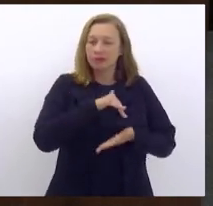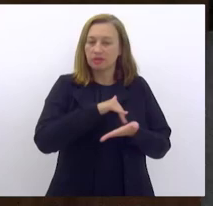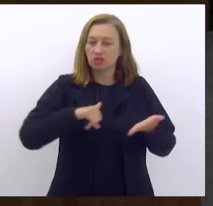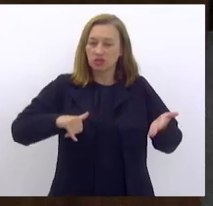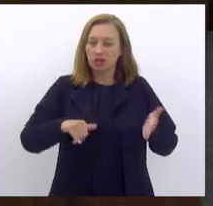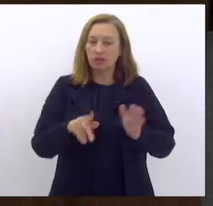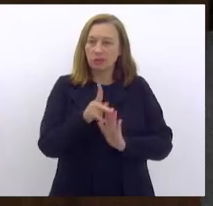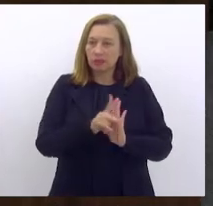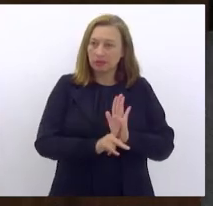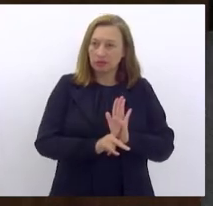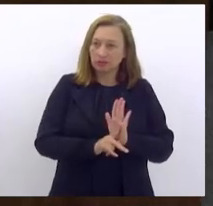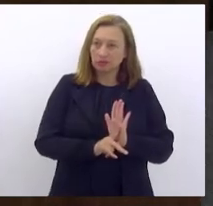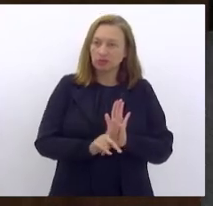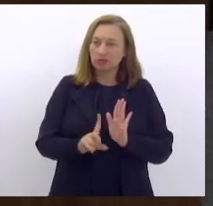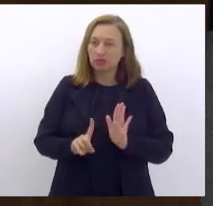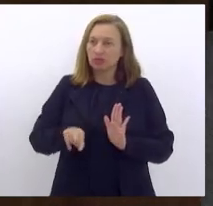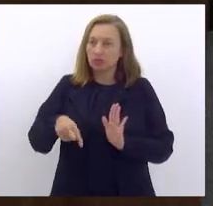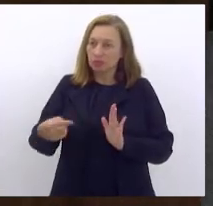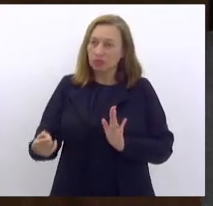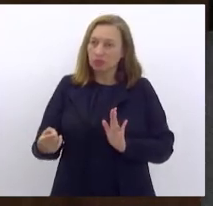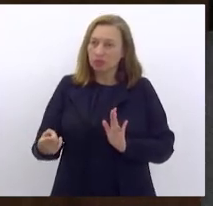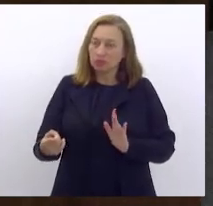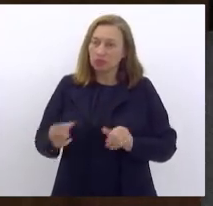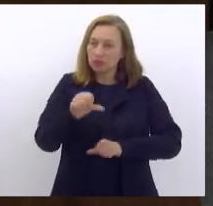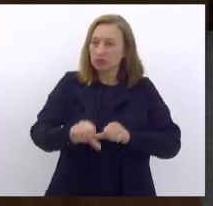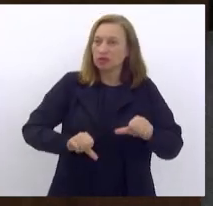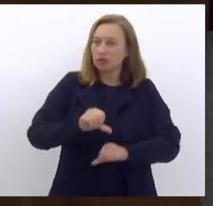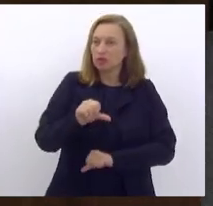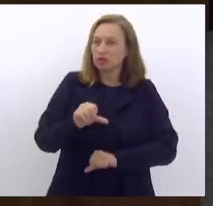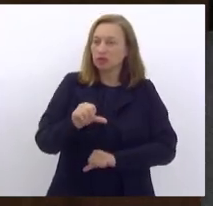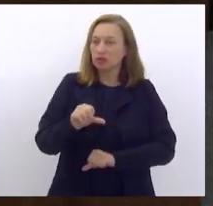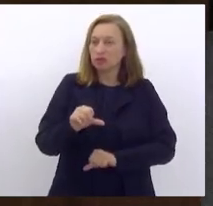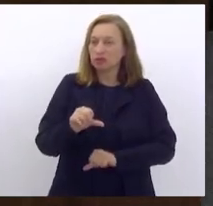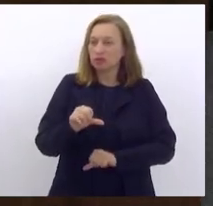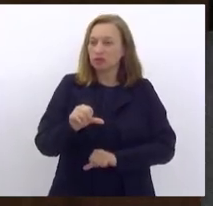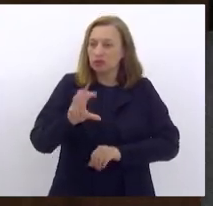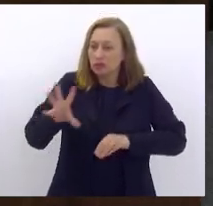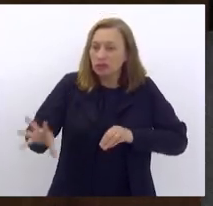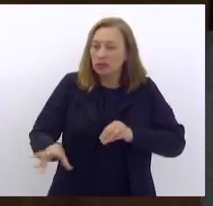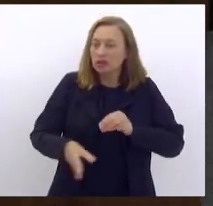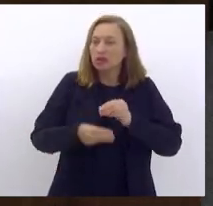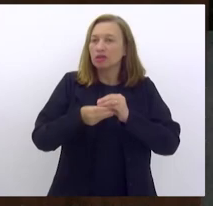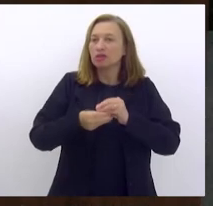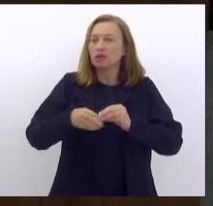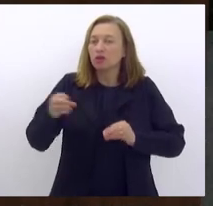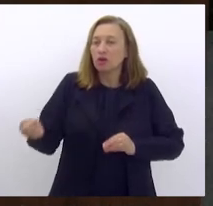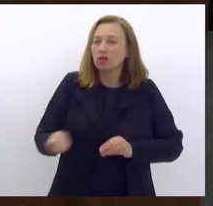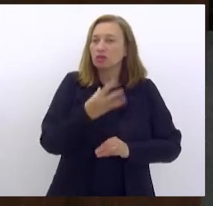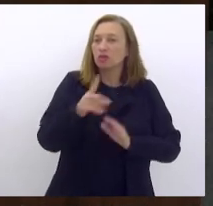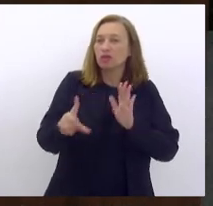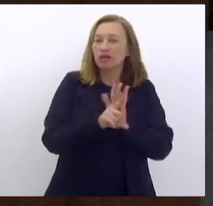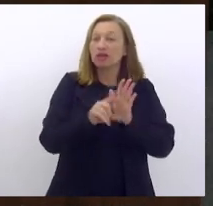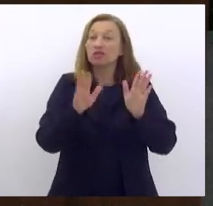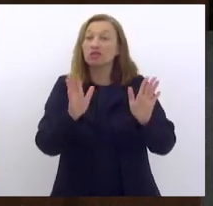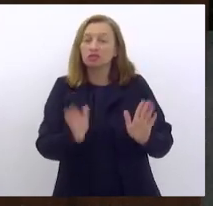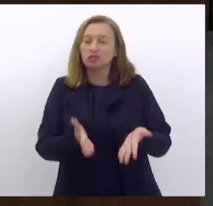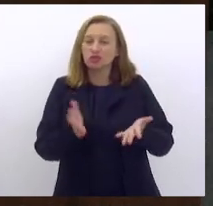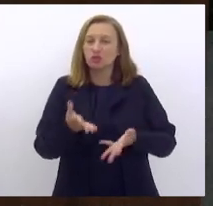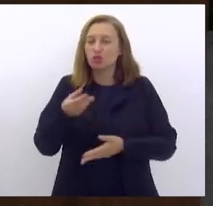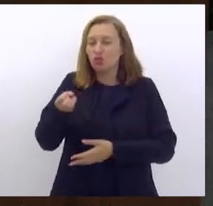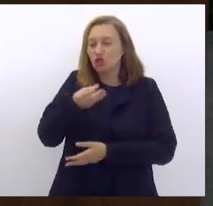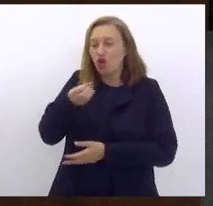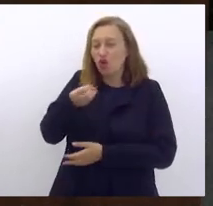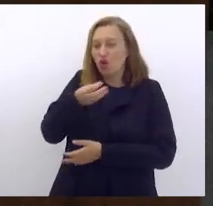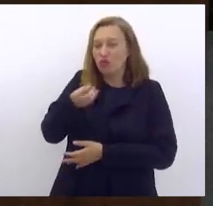desse projeto e que, posteriormente, eu vou transformar esse em acréscimo à nova lei de hoje, fresquinha,